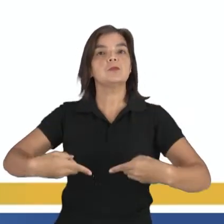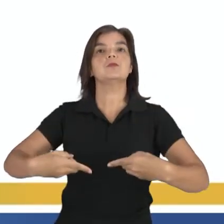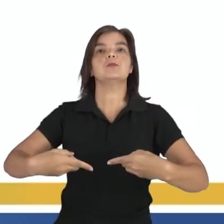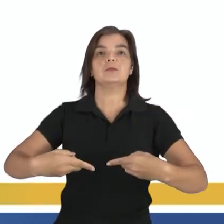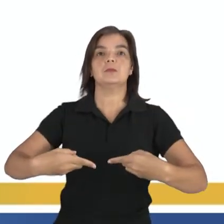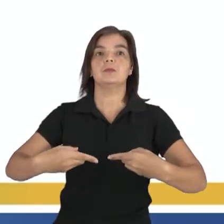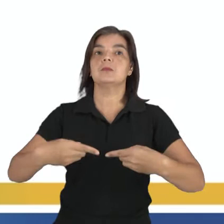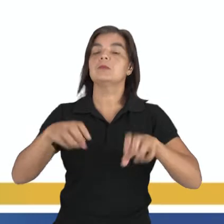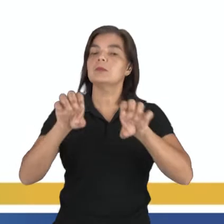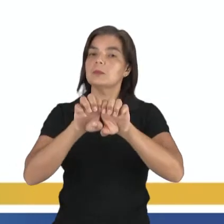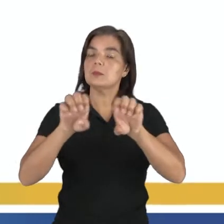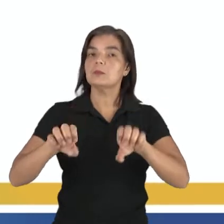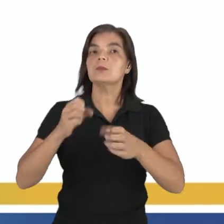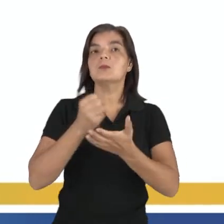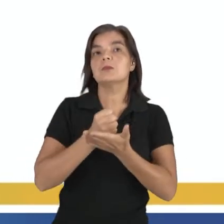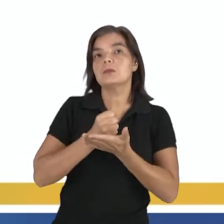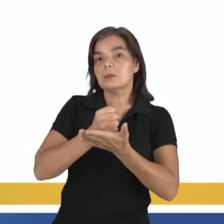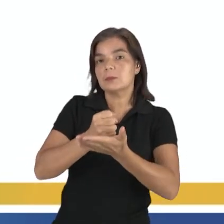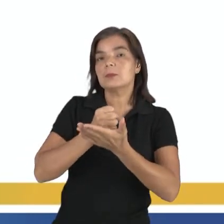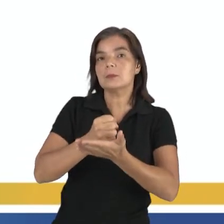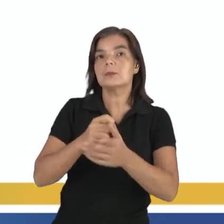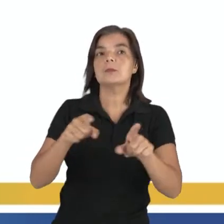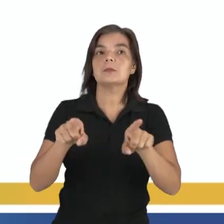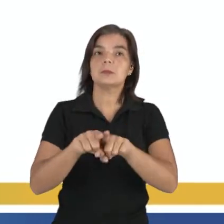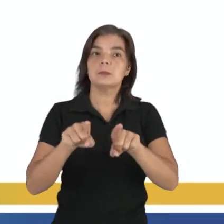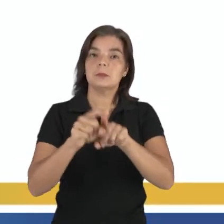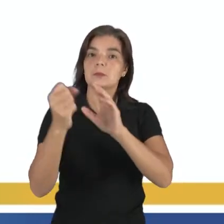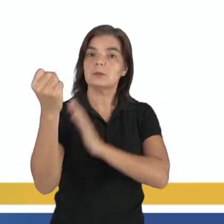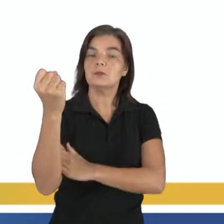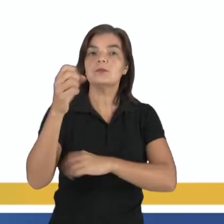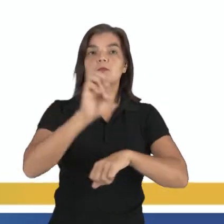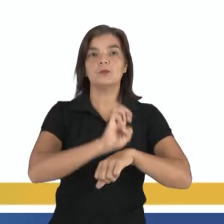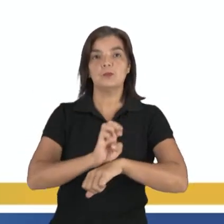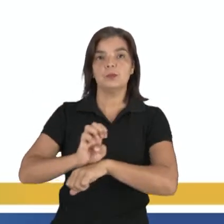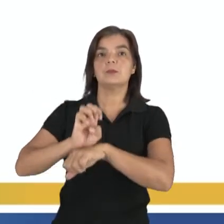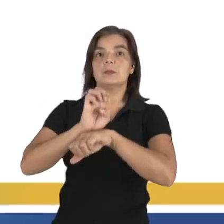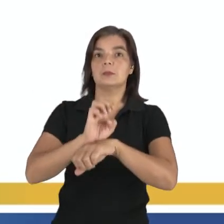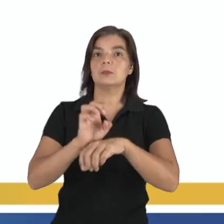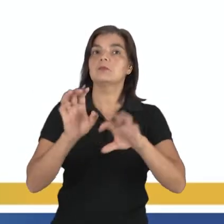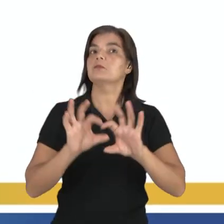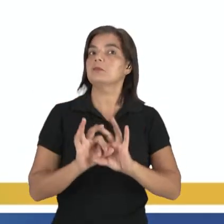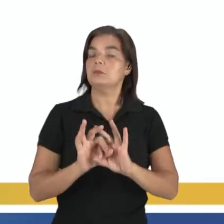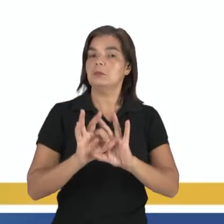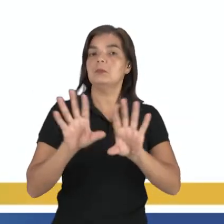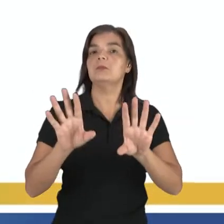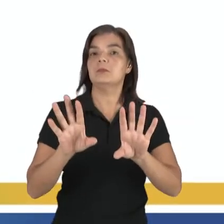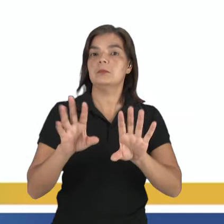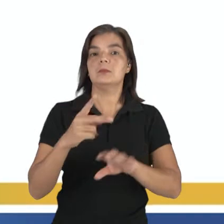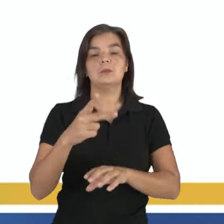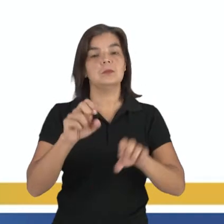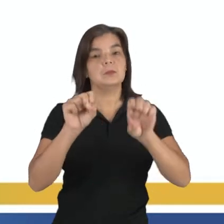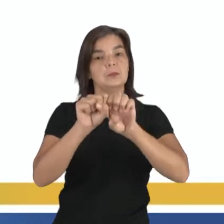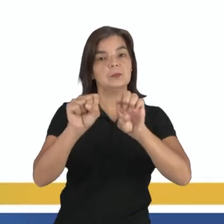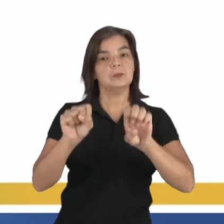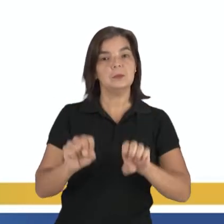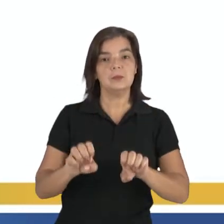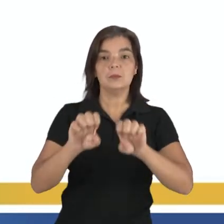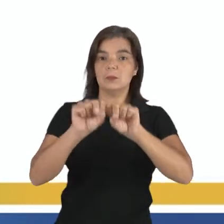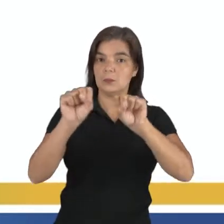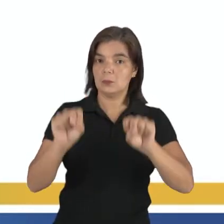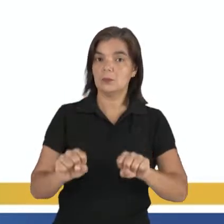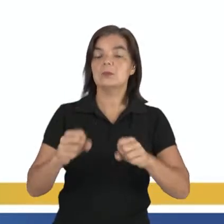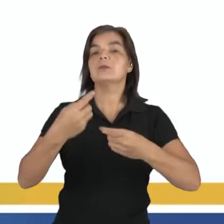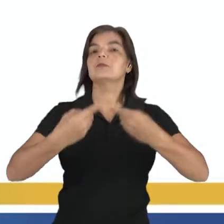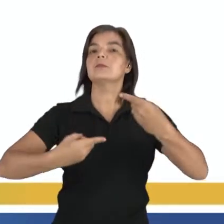por oposição às estruturas apoiadas pela força de um Estado, independentemente do